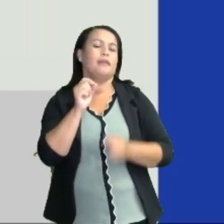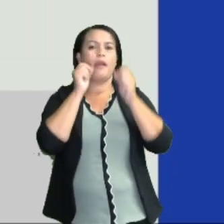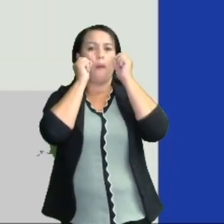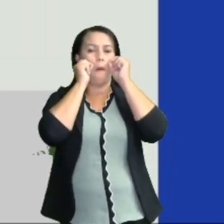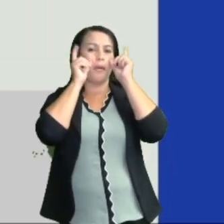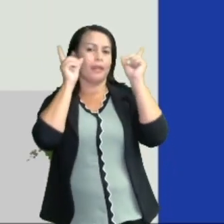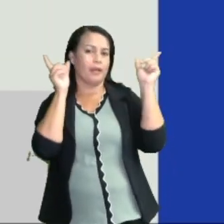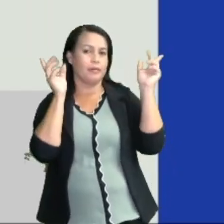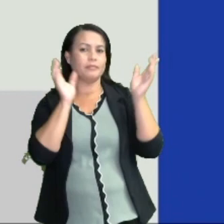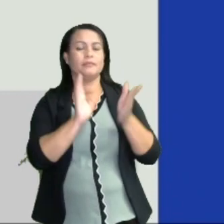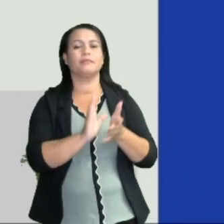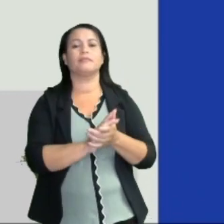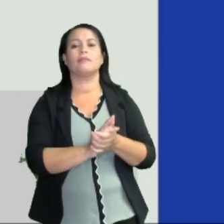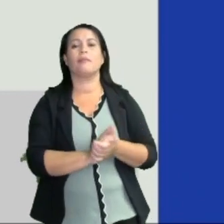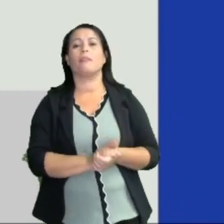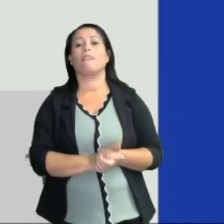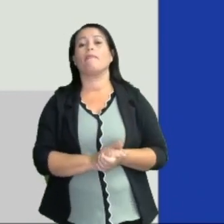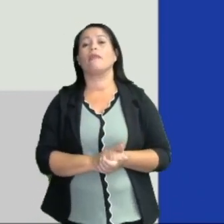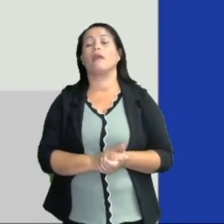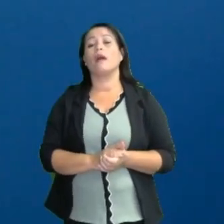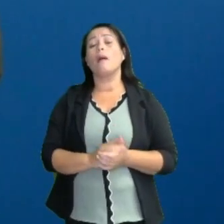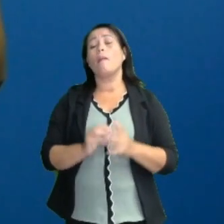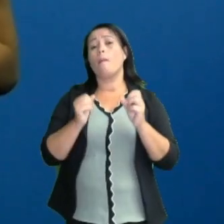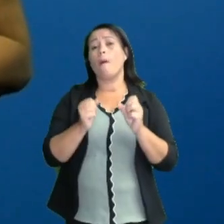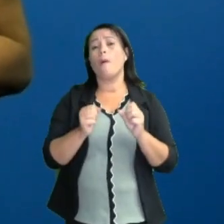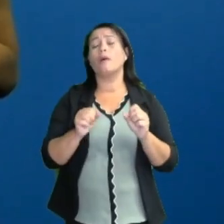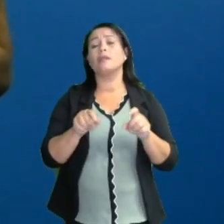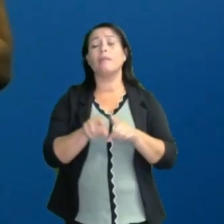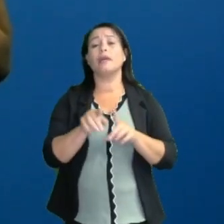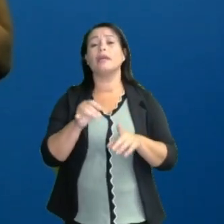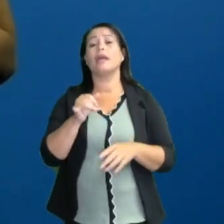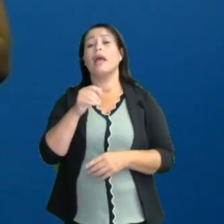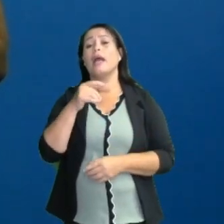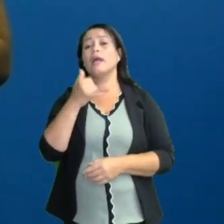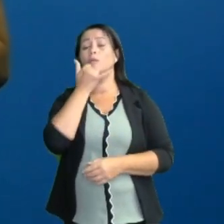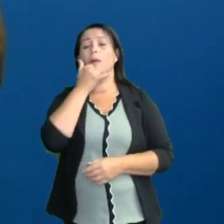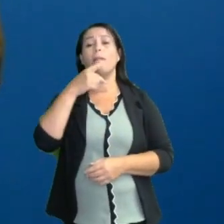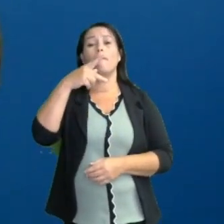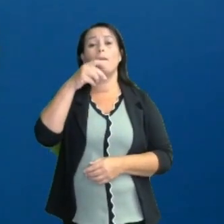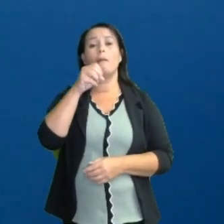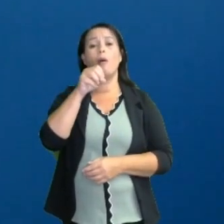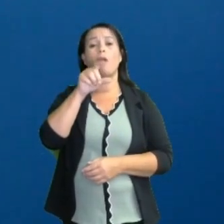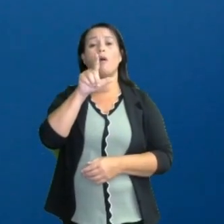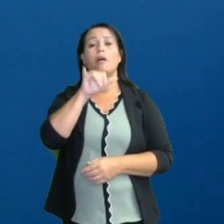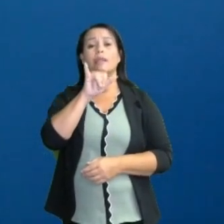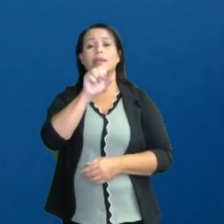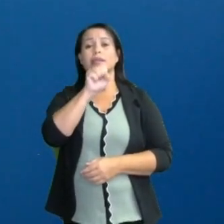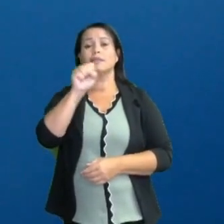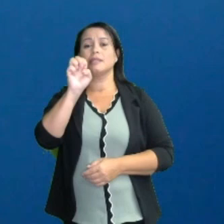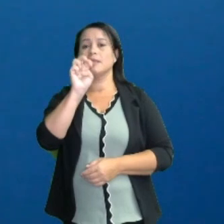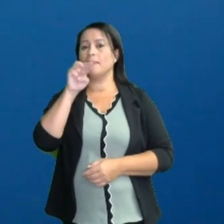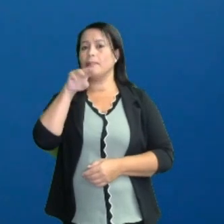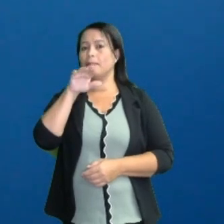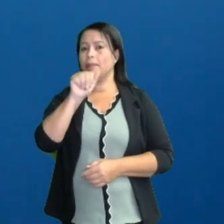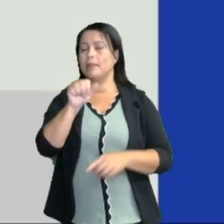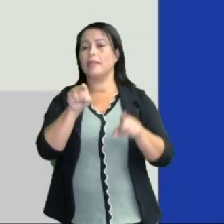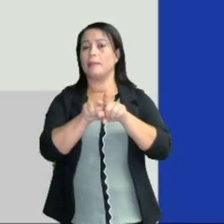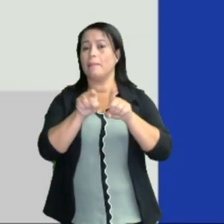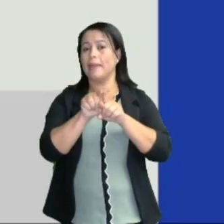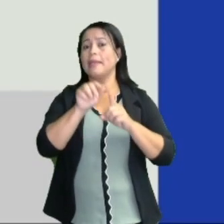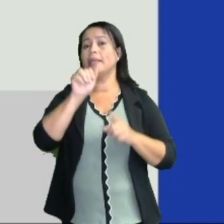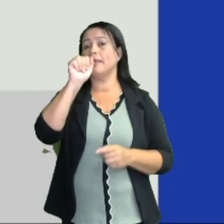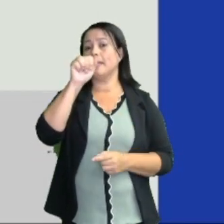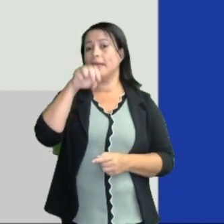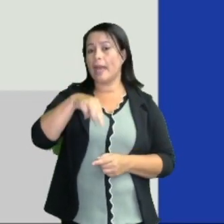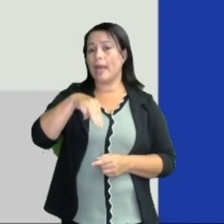sobre a homonimia. Polissemia e ambiguidade. Vamos ter cuidado também com